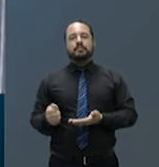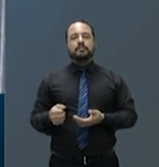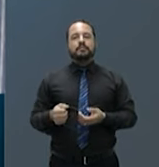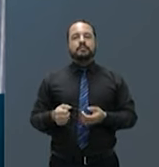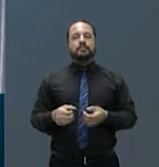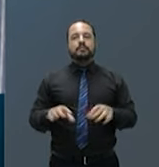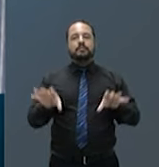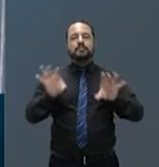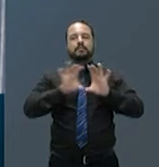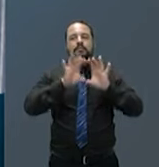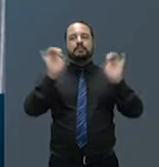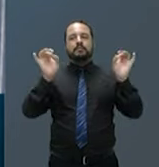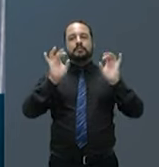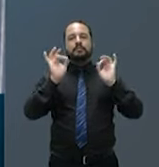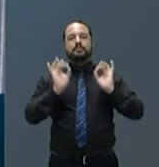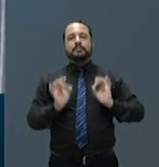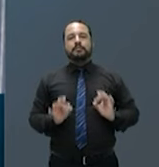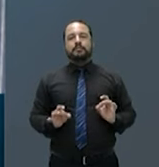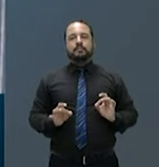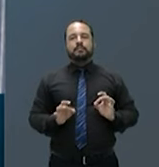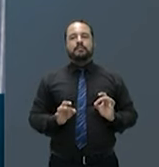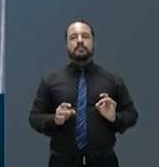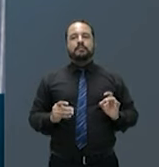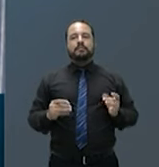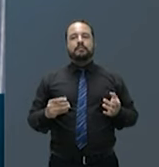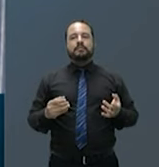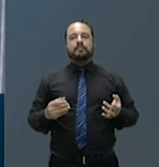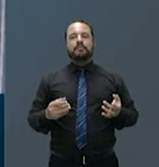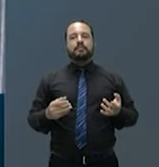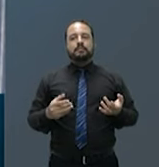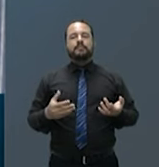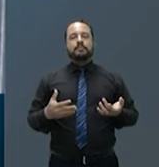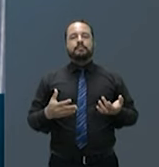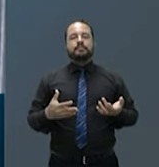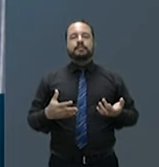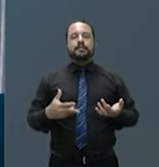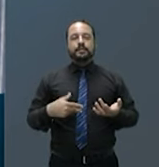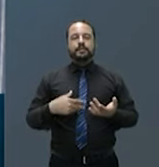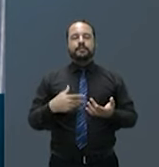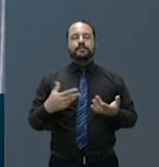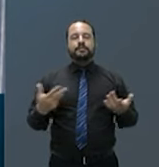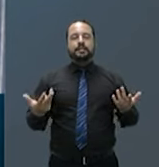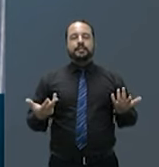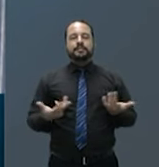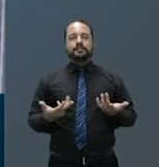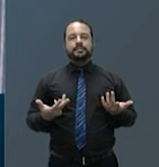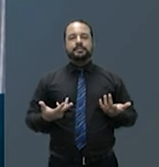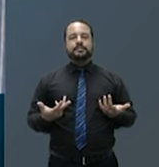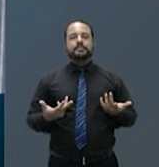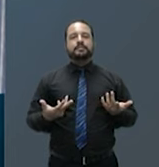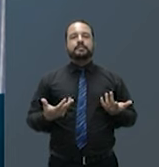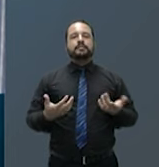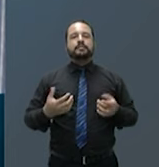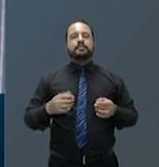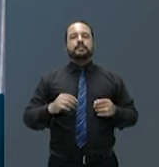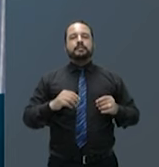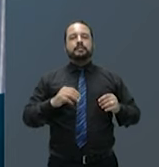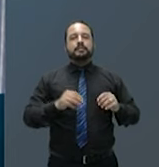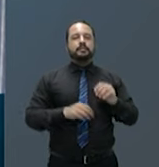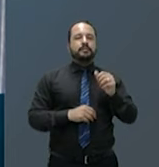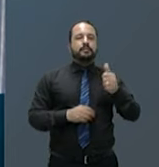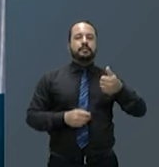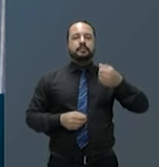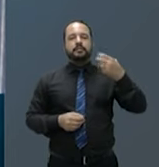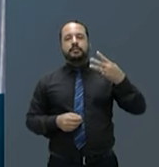de São Paulo, por meio do qual foi instituído o feriado local apontado pela recorrente, dia 13